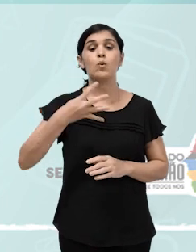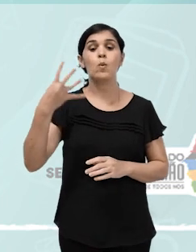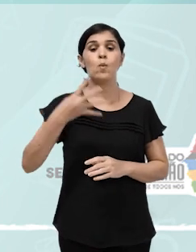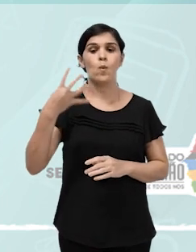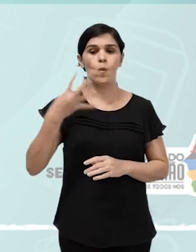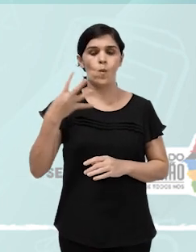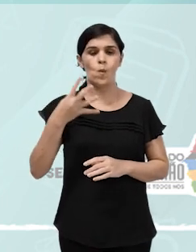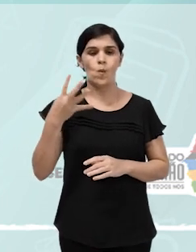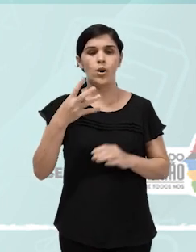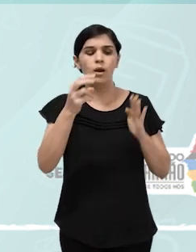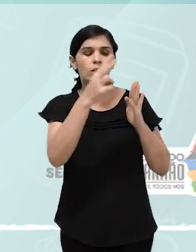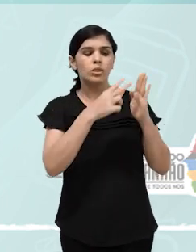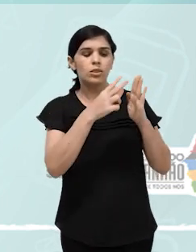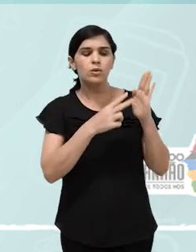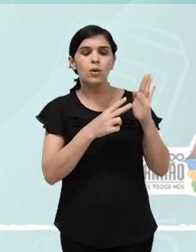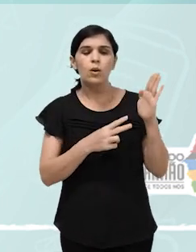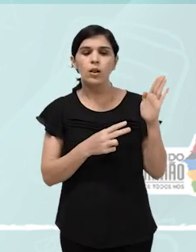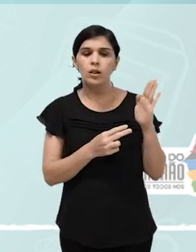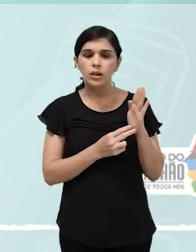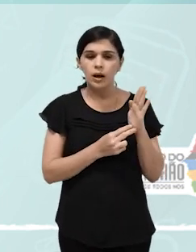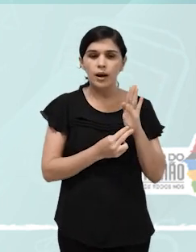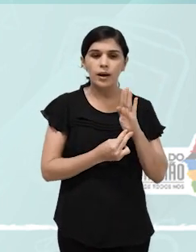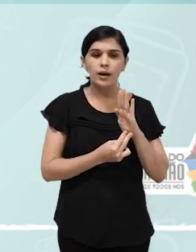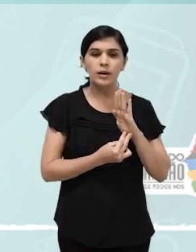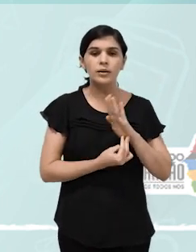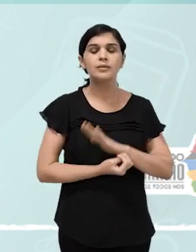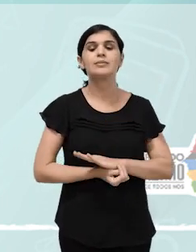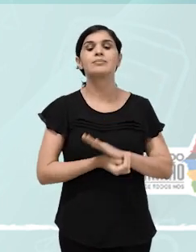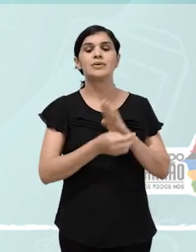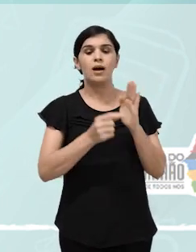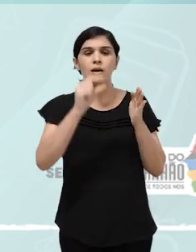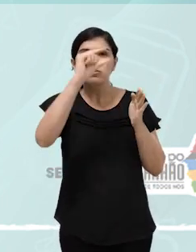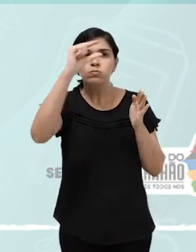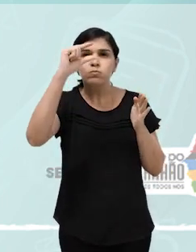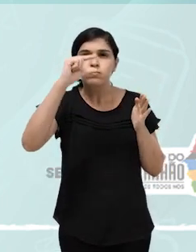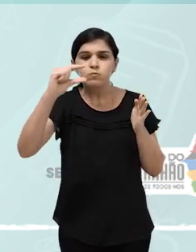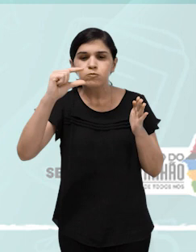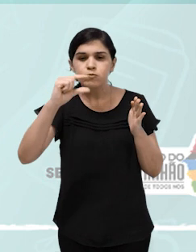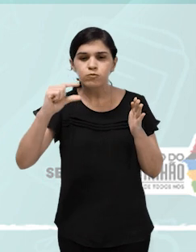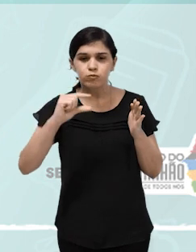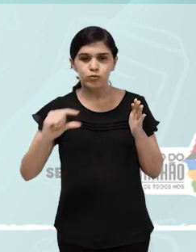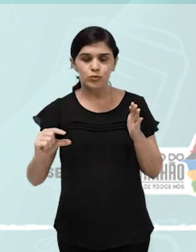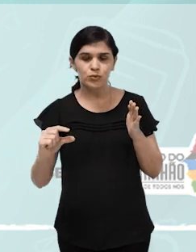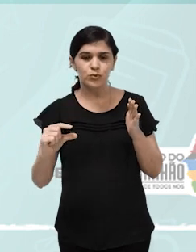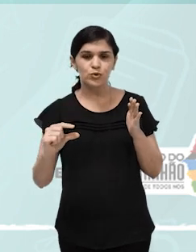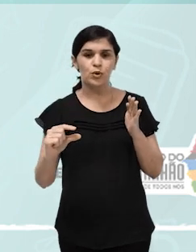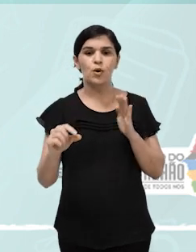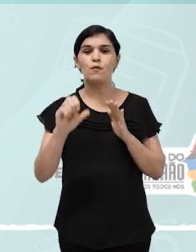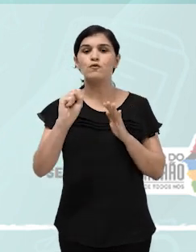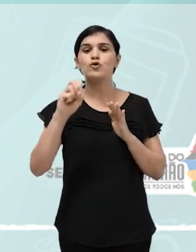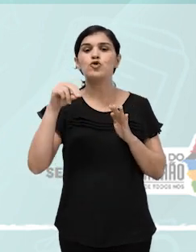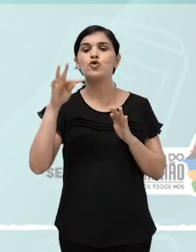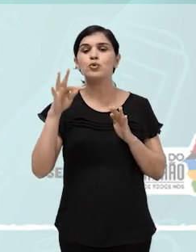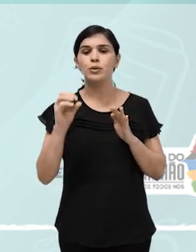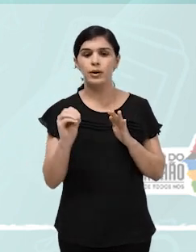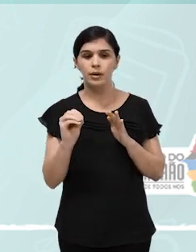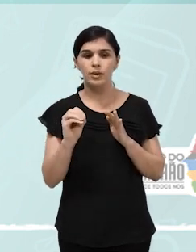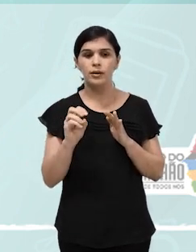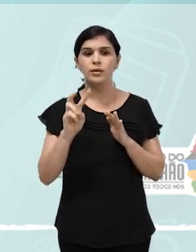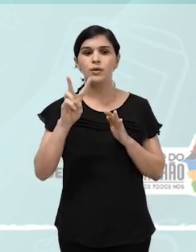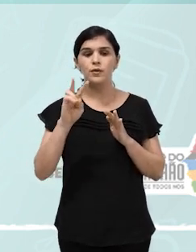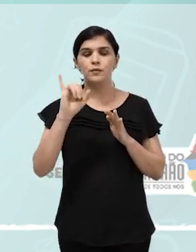Leia com atenção a estrofe do soneto da separação de Vinícius de Moraes. Fez-se de amigo próximo o